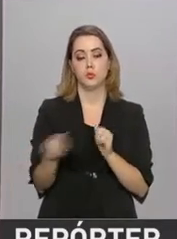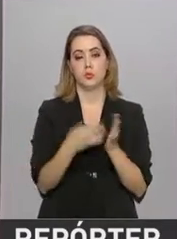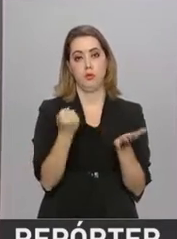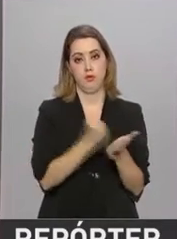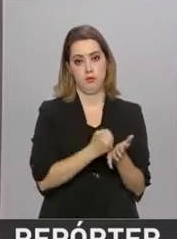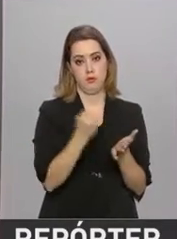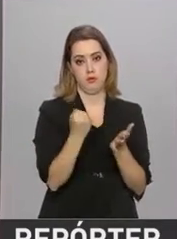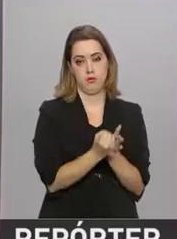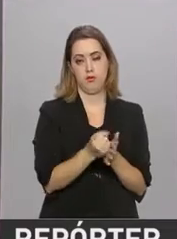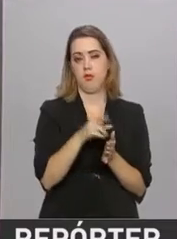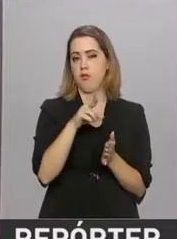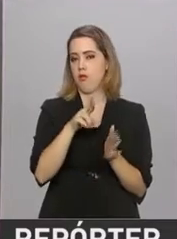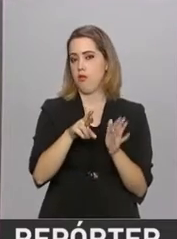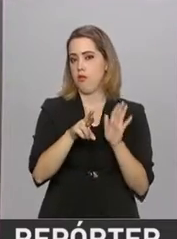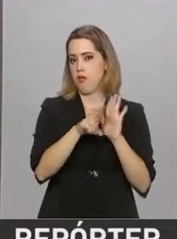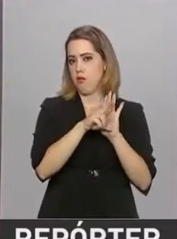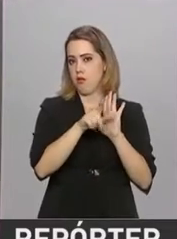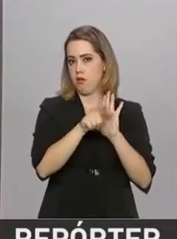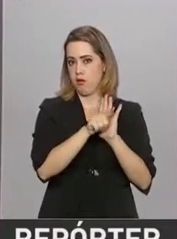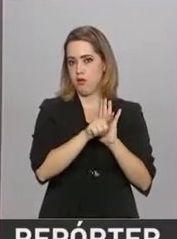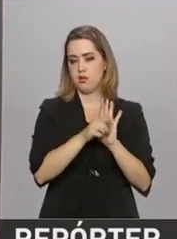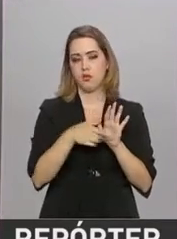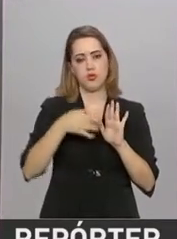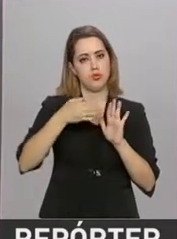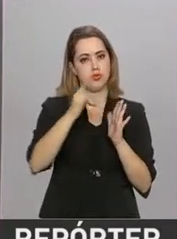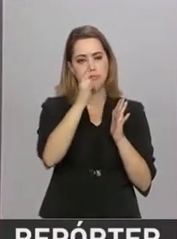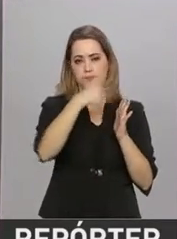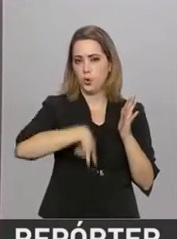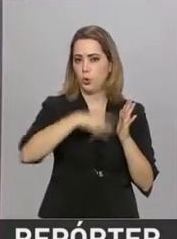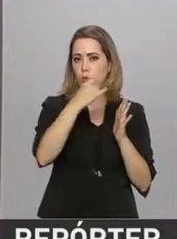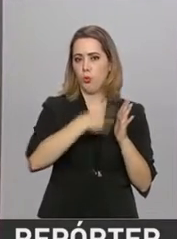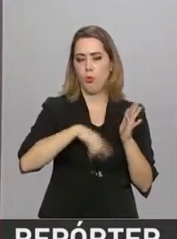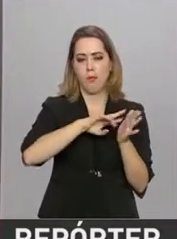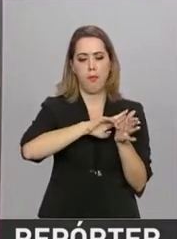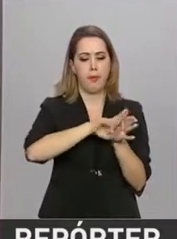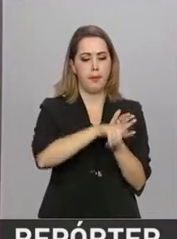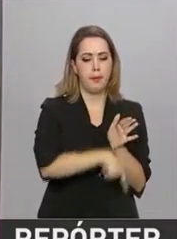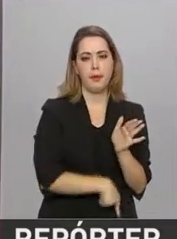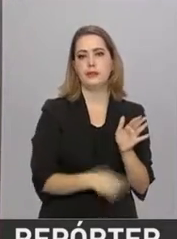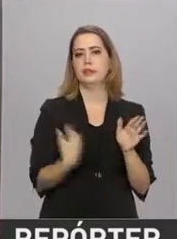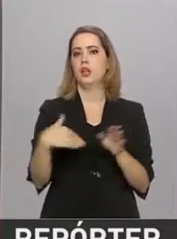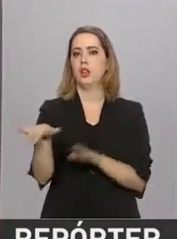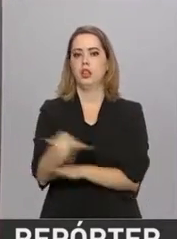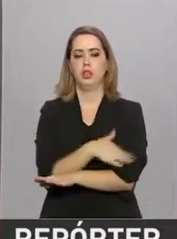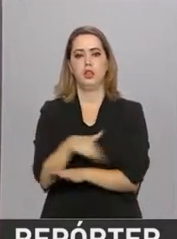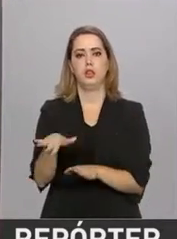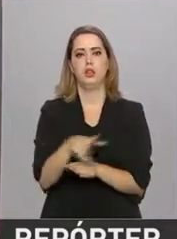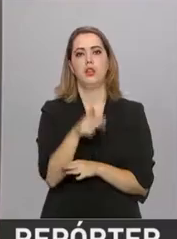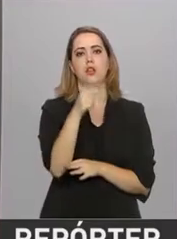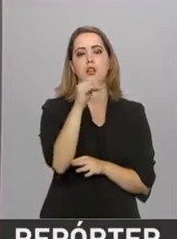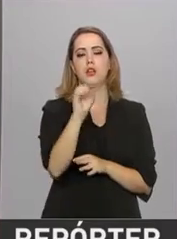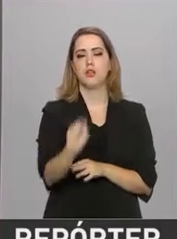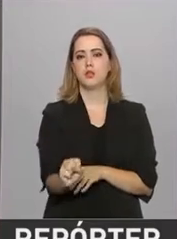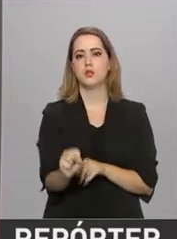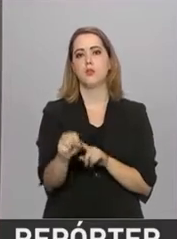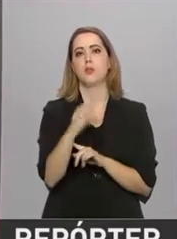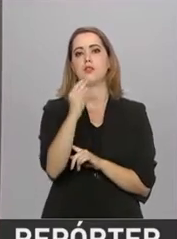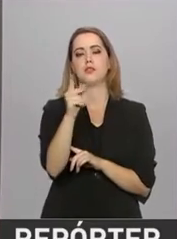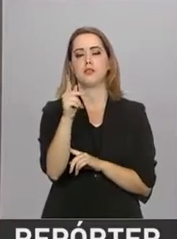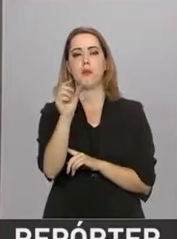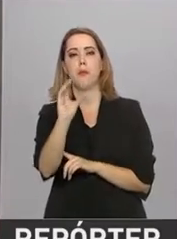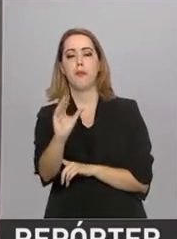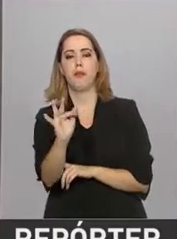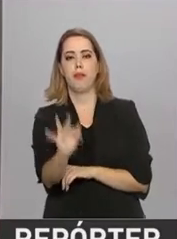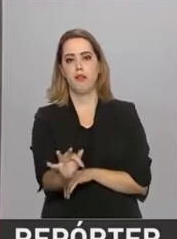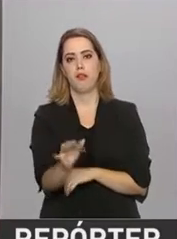ou seja rg certidão de nascimento certidão de casamento comprovante de endereço e número de pisos número do cpf é